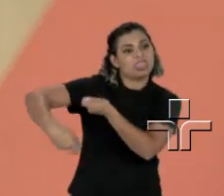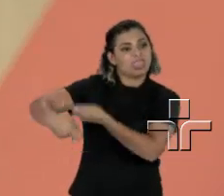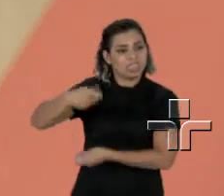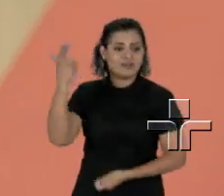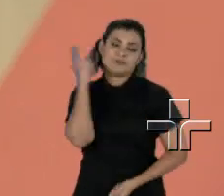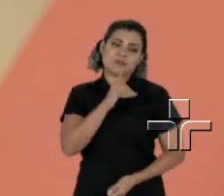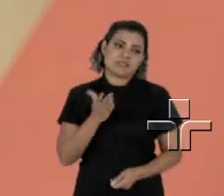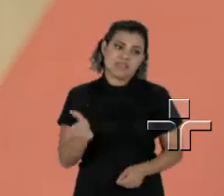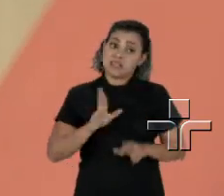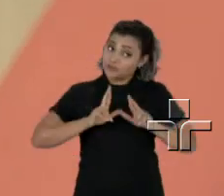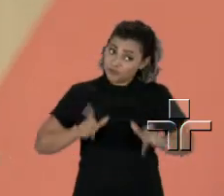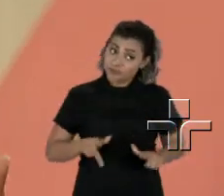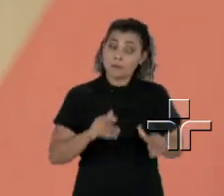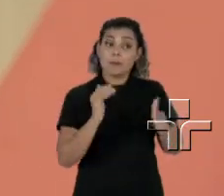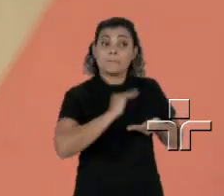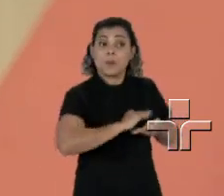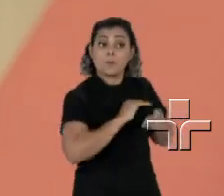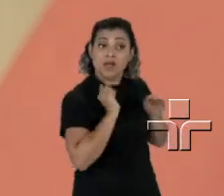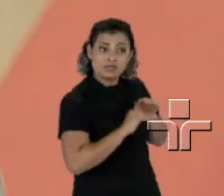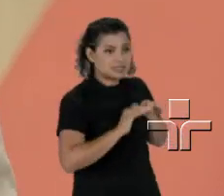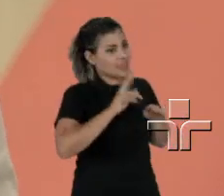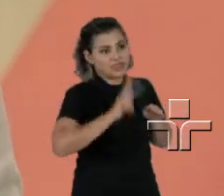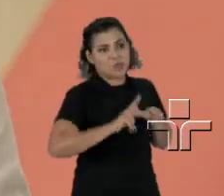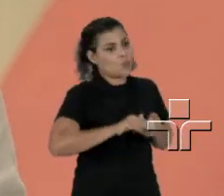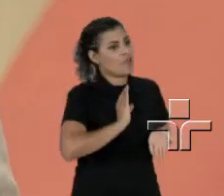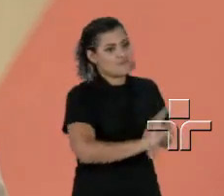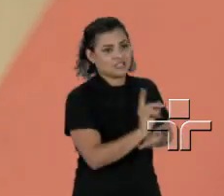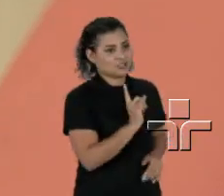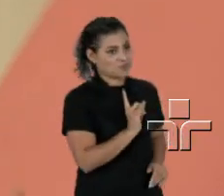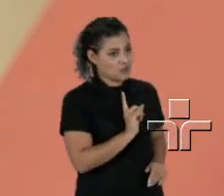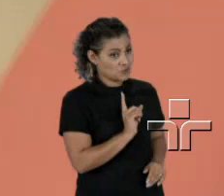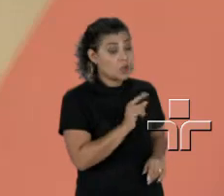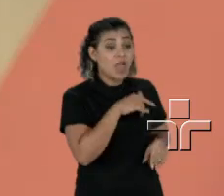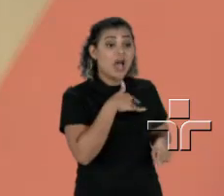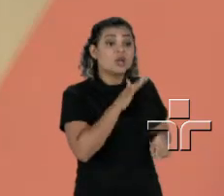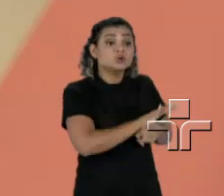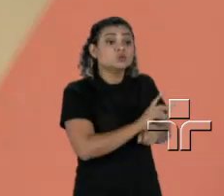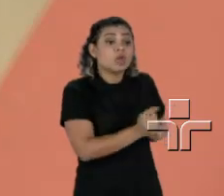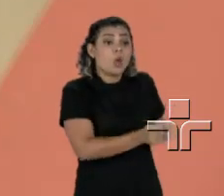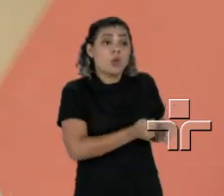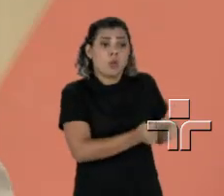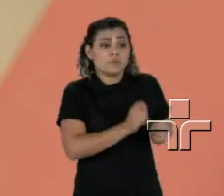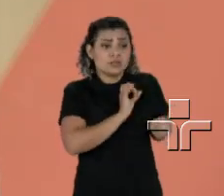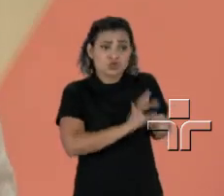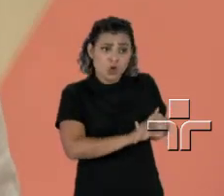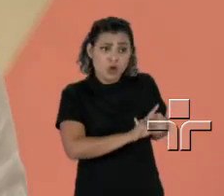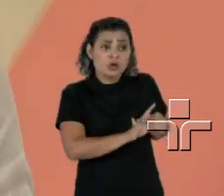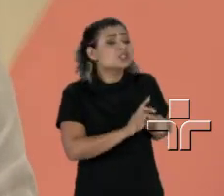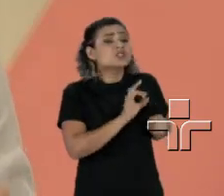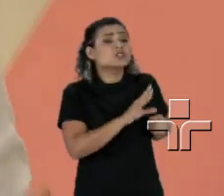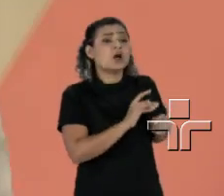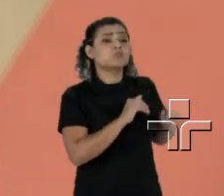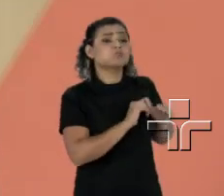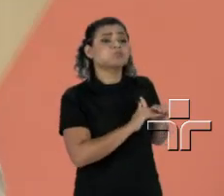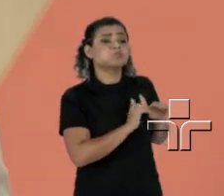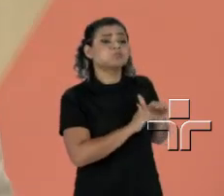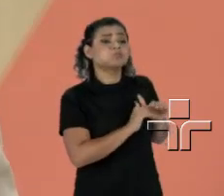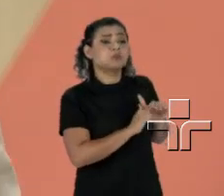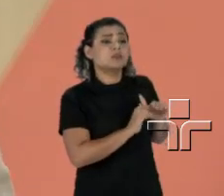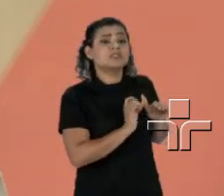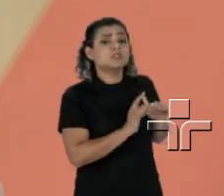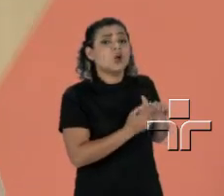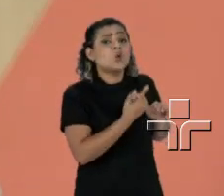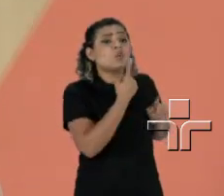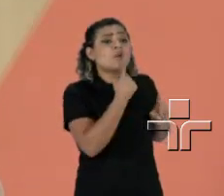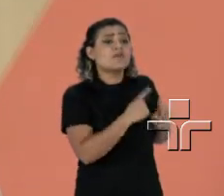então poupança gente não é bem o investimento ele te ajuda a poupar mais e lhe rende uma vez só o aniversário é uma